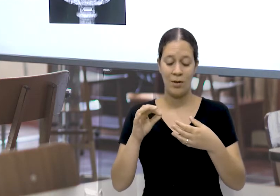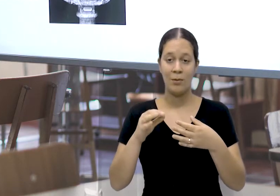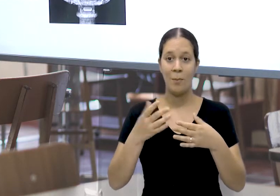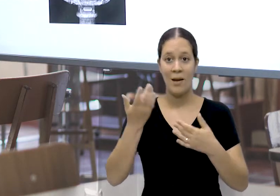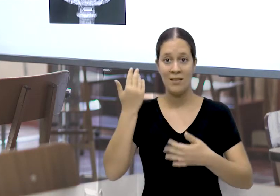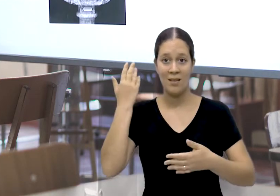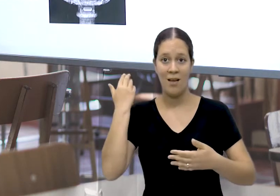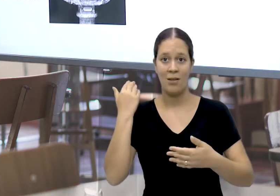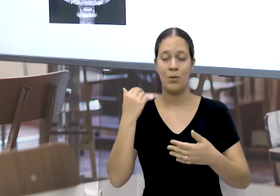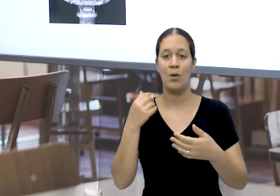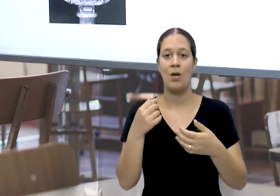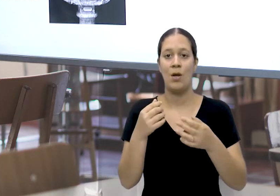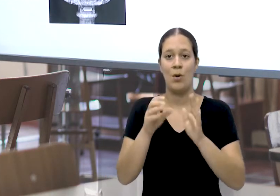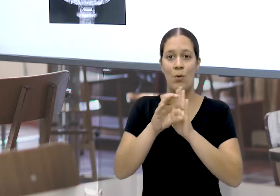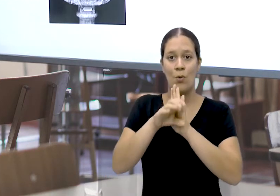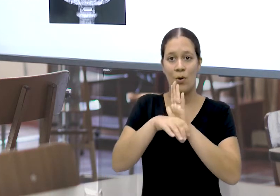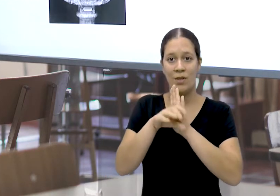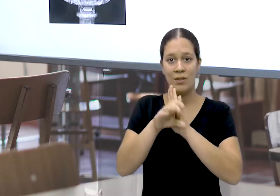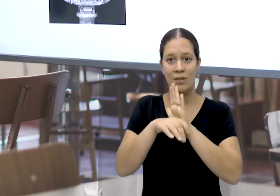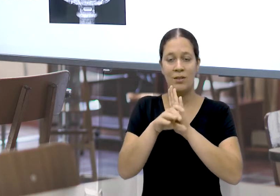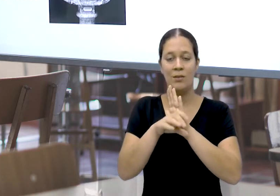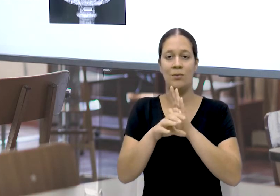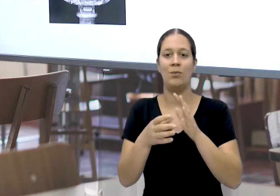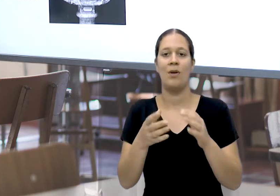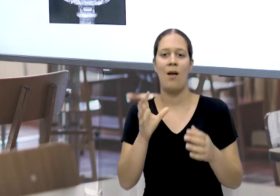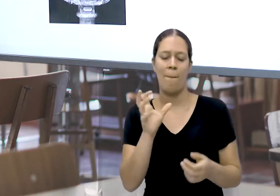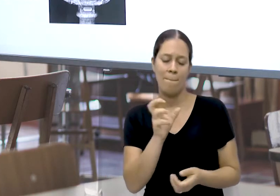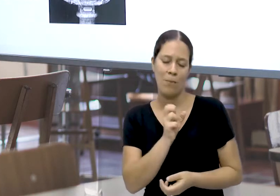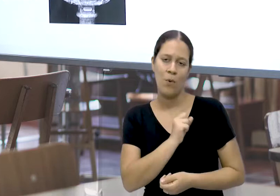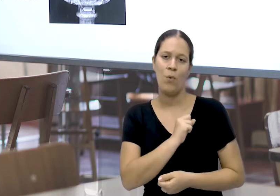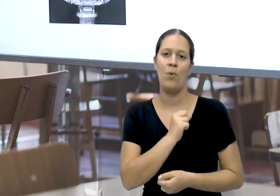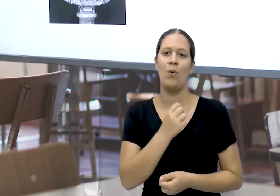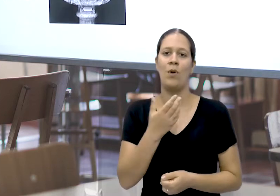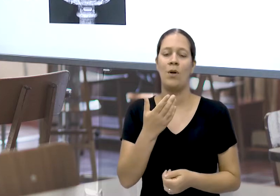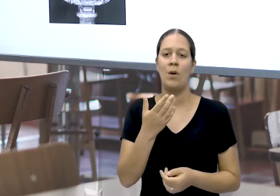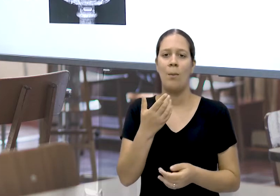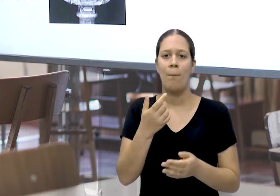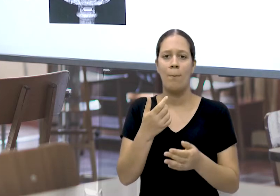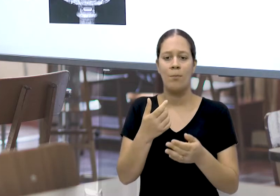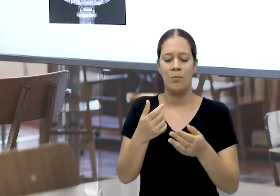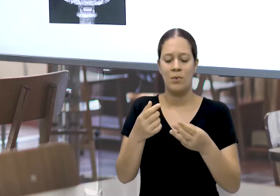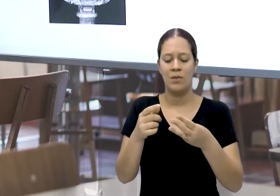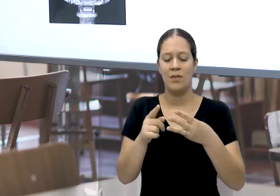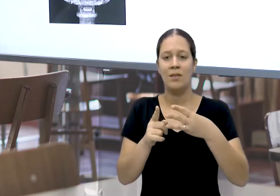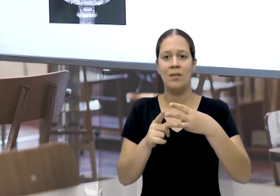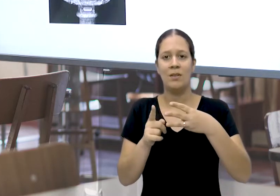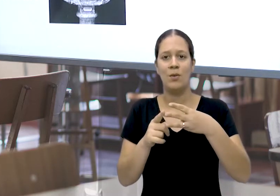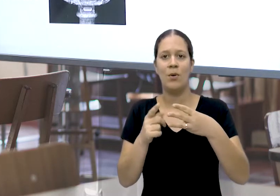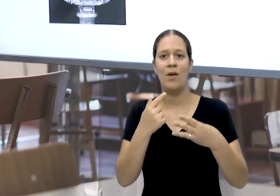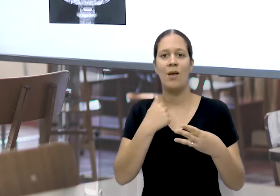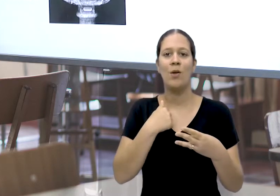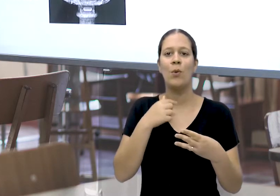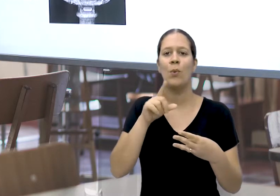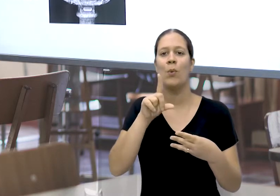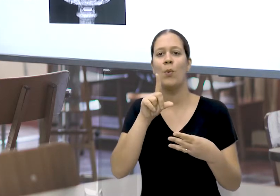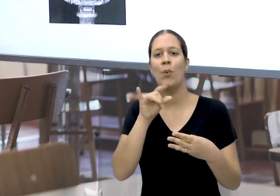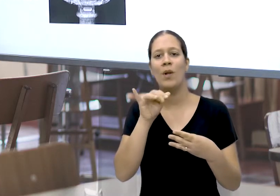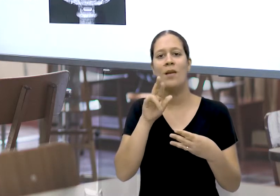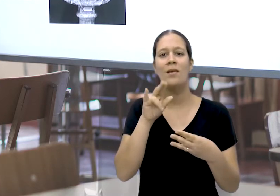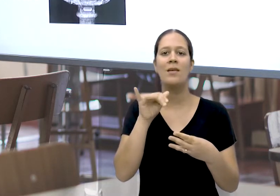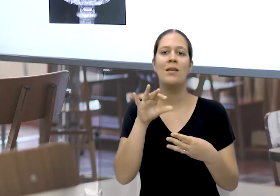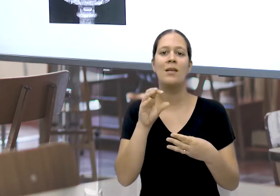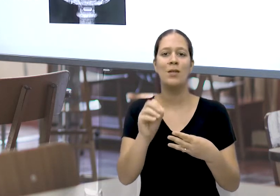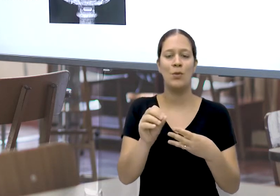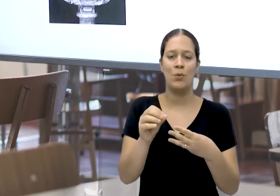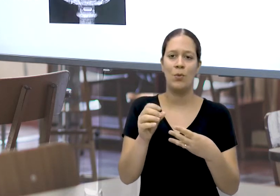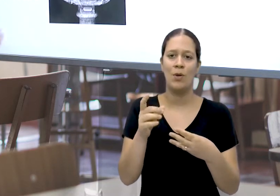a voz da música, não necessariamente a voz de quem canta aquela música, mas o eu lírico, a divindade,